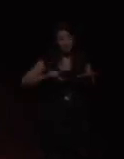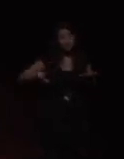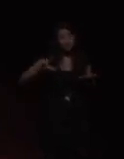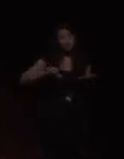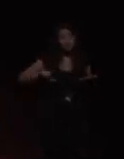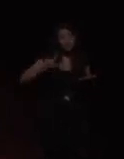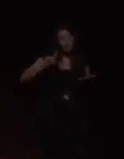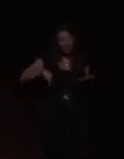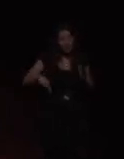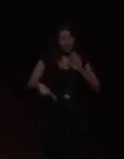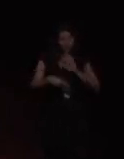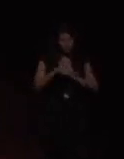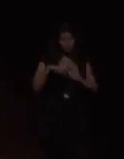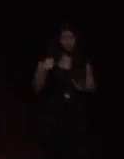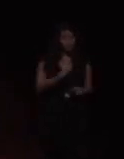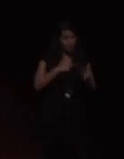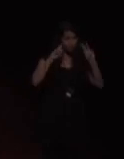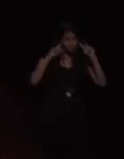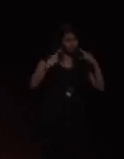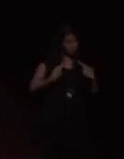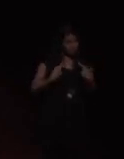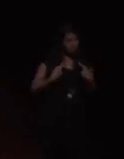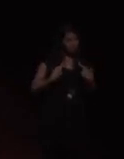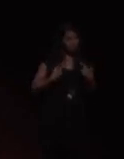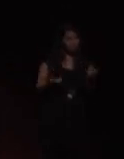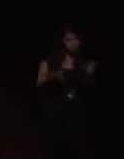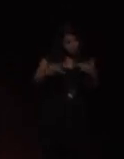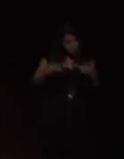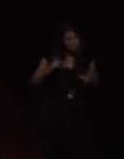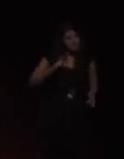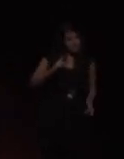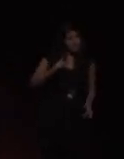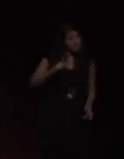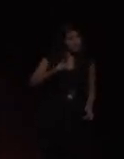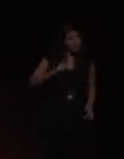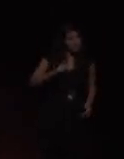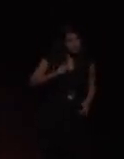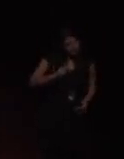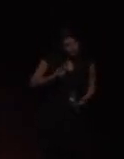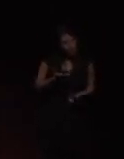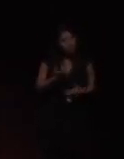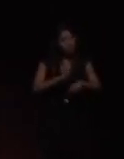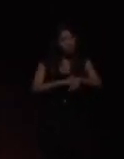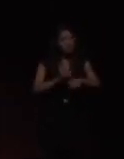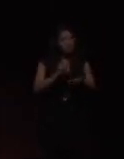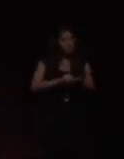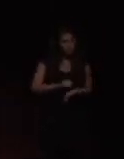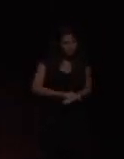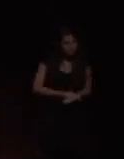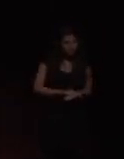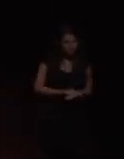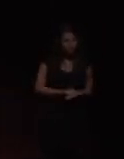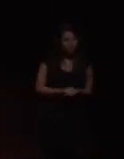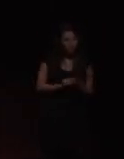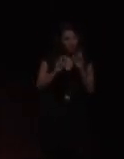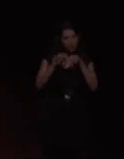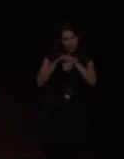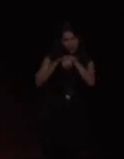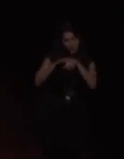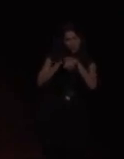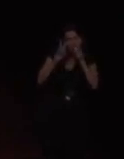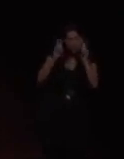genética que nós estamos predispostos. Eu aproveito esse desvio da conversa para pensar um pouquinho mais na